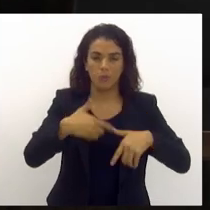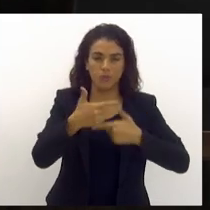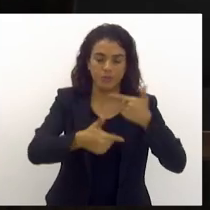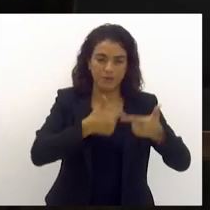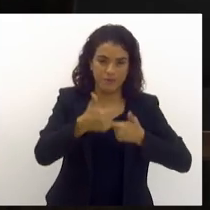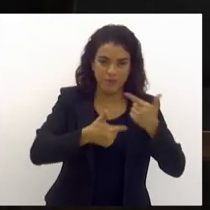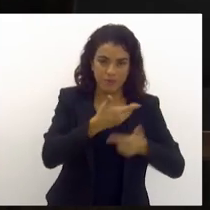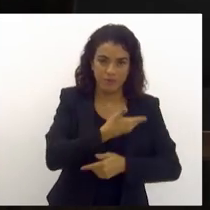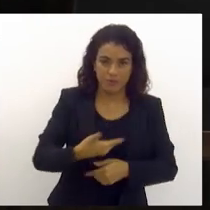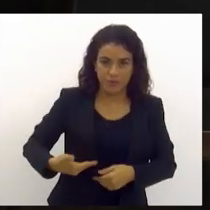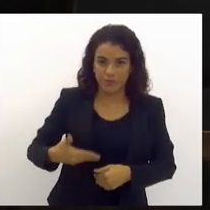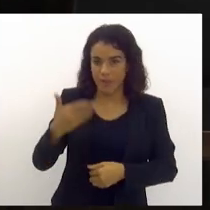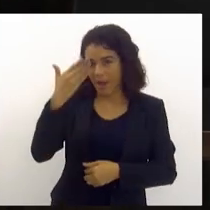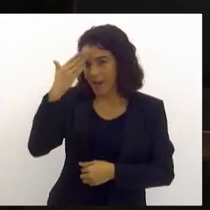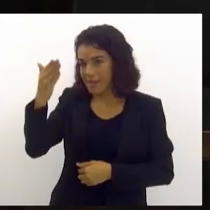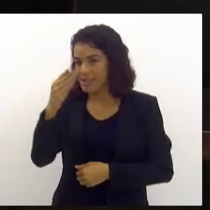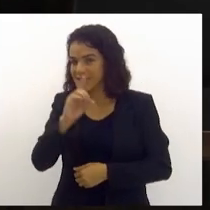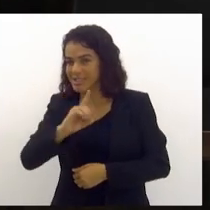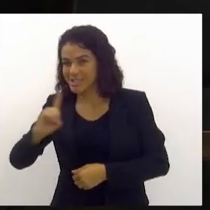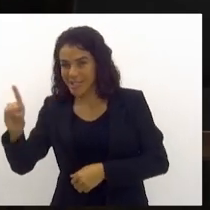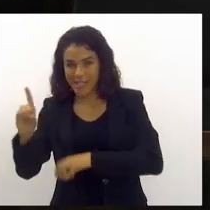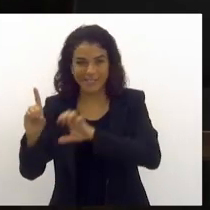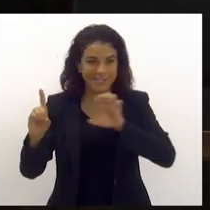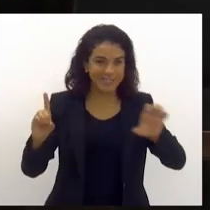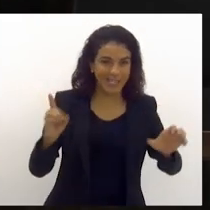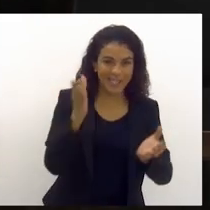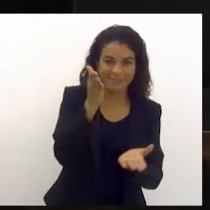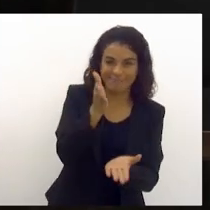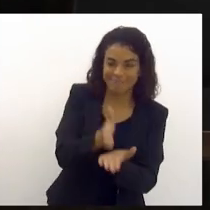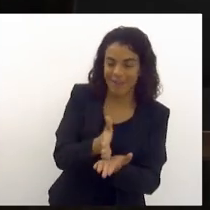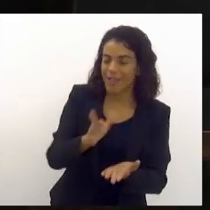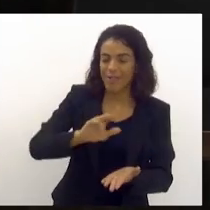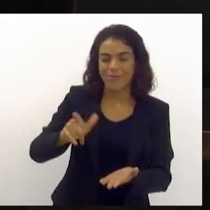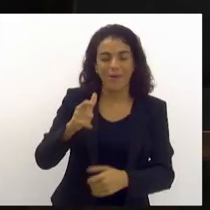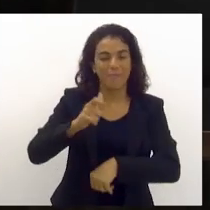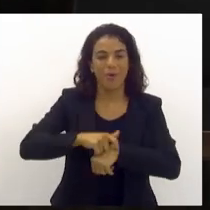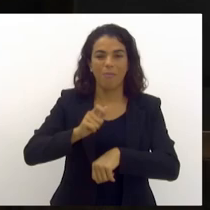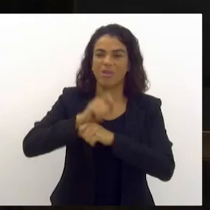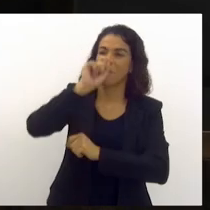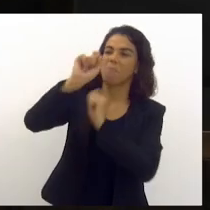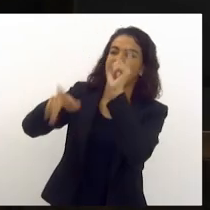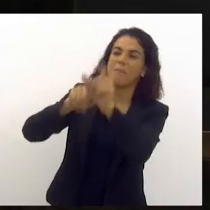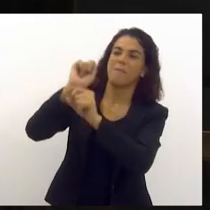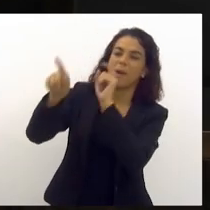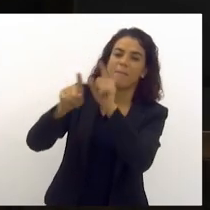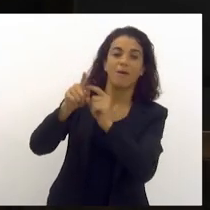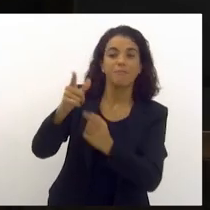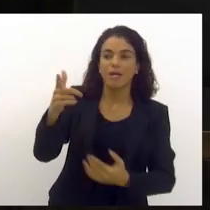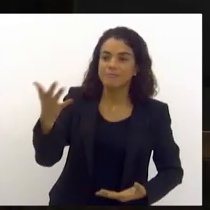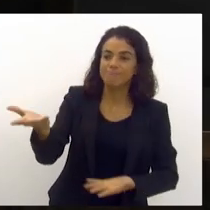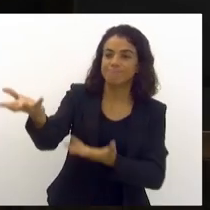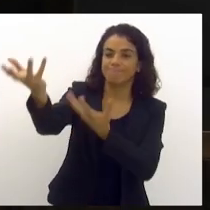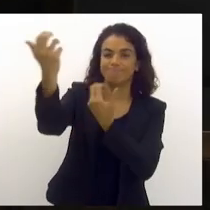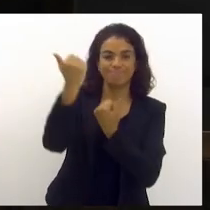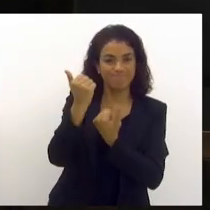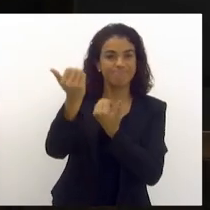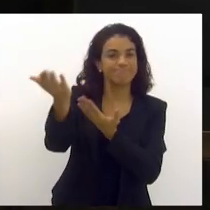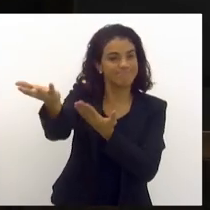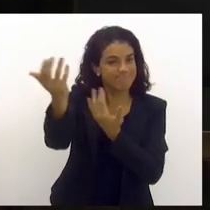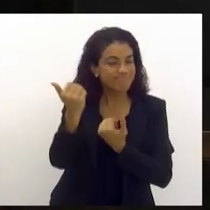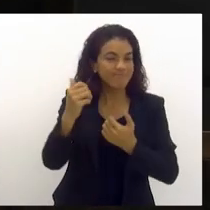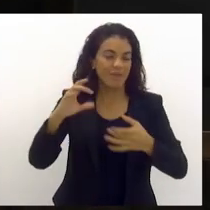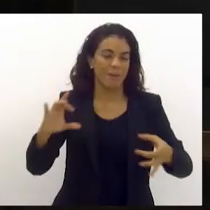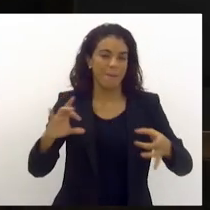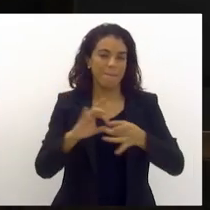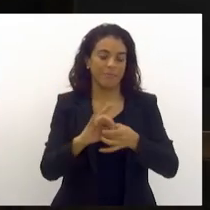que, mais uma vez, esquerda, direita, aqui não é momento de crucificar ninguém, sim de darmos as mãos. Eu acho que a partir de